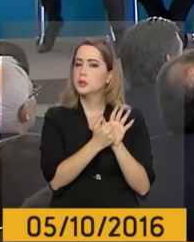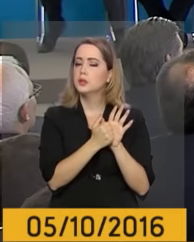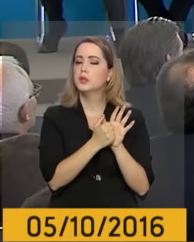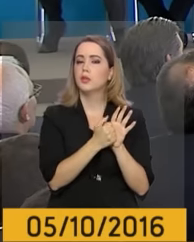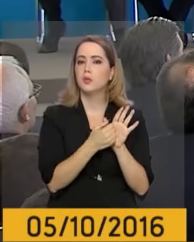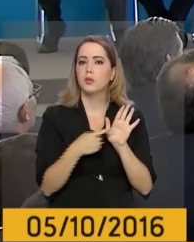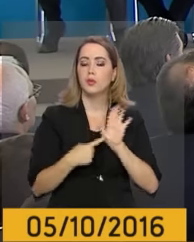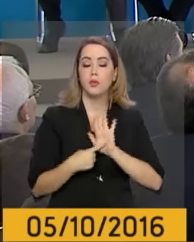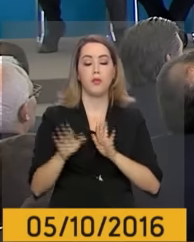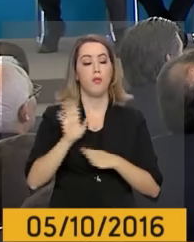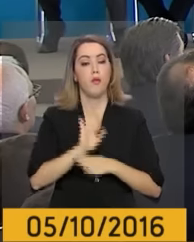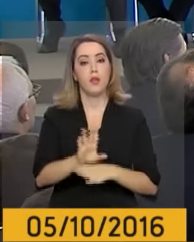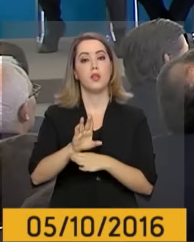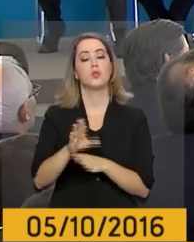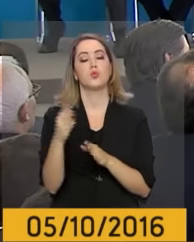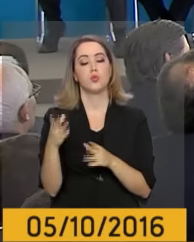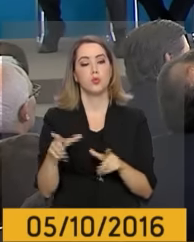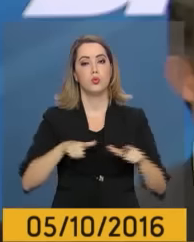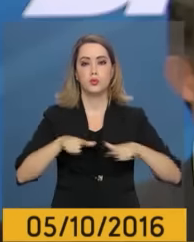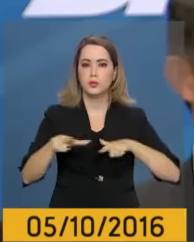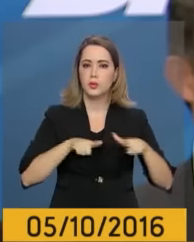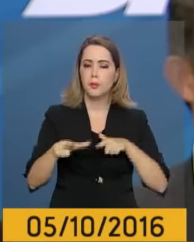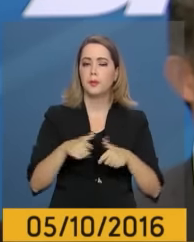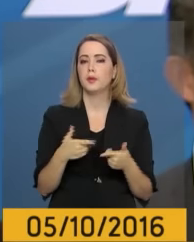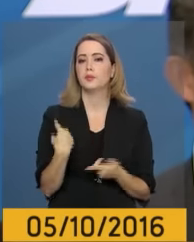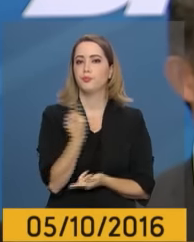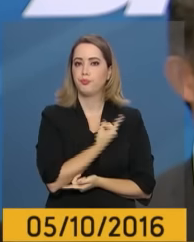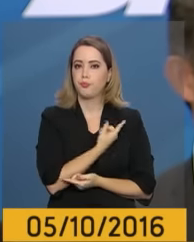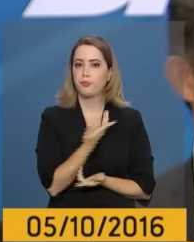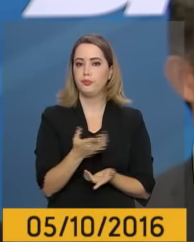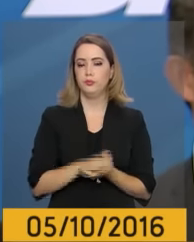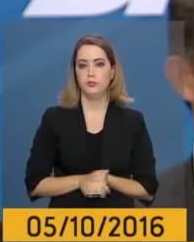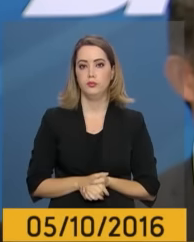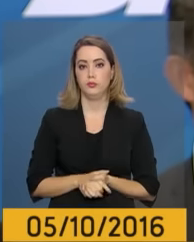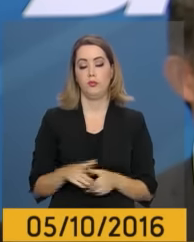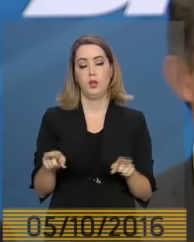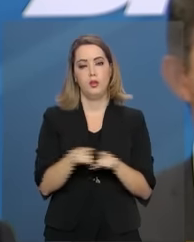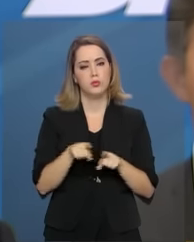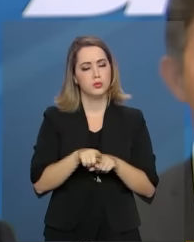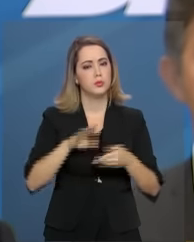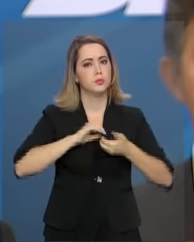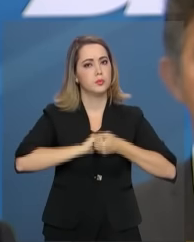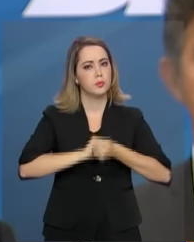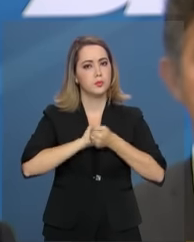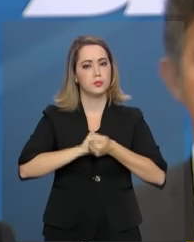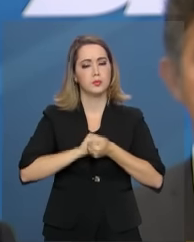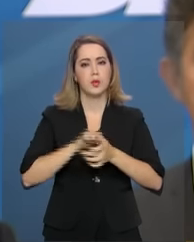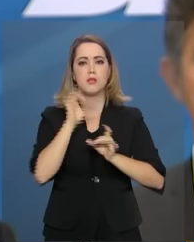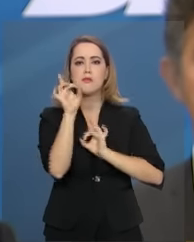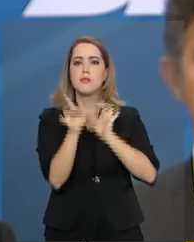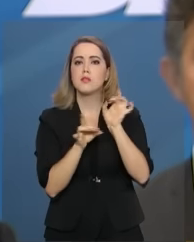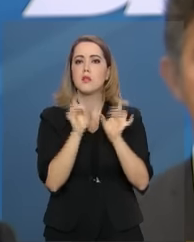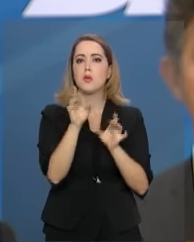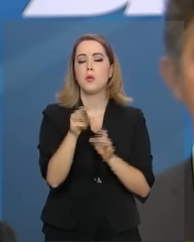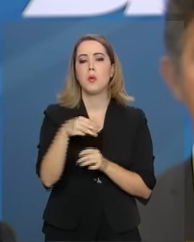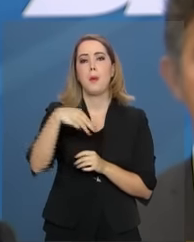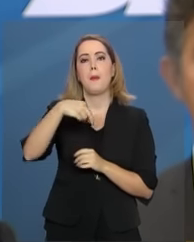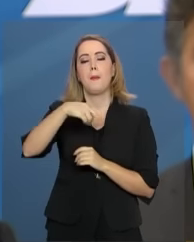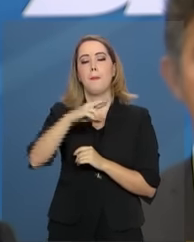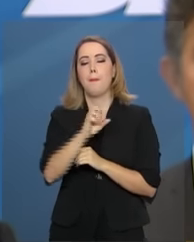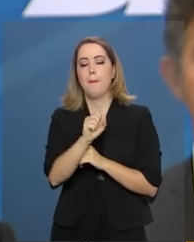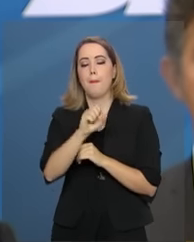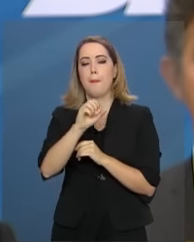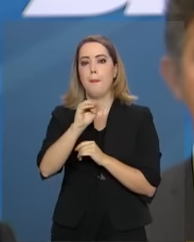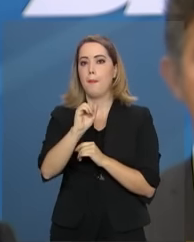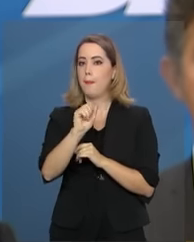nosso trabalho, Tereza, né? Meus parabéns. Quero fazer também uma saudação especial às senhoras Márcia Hollenberg,